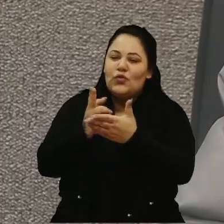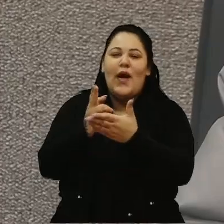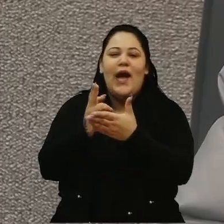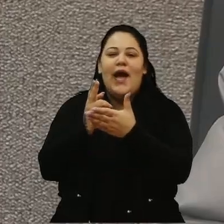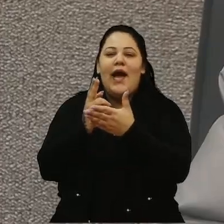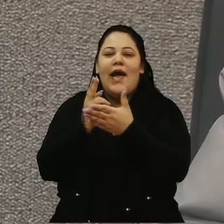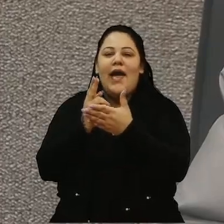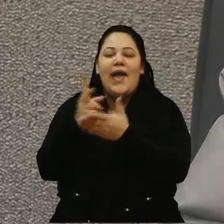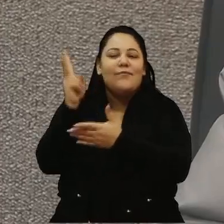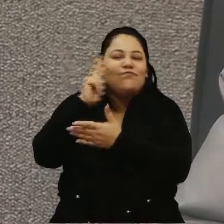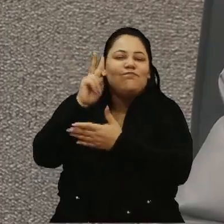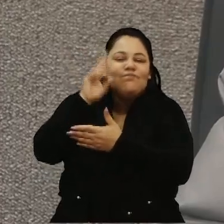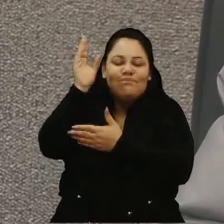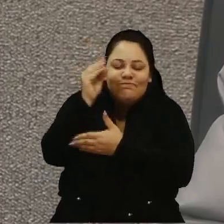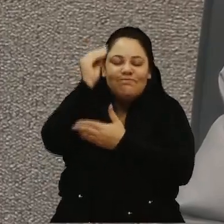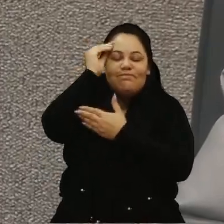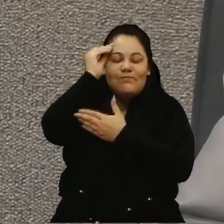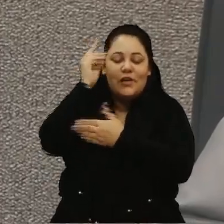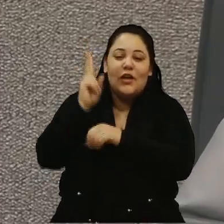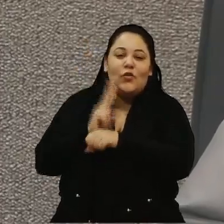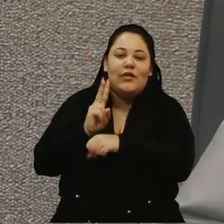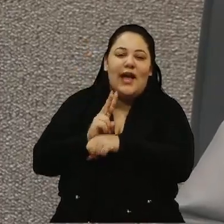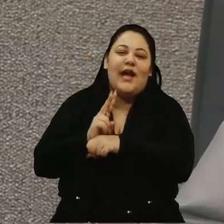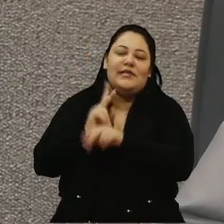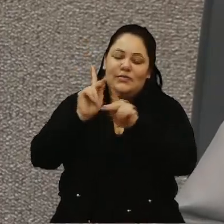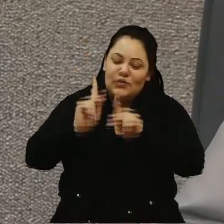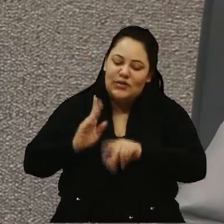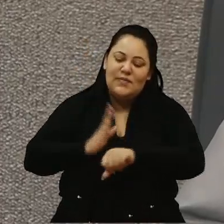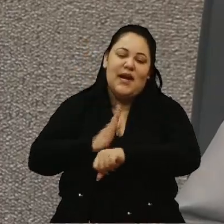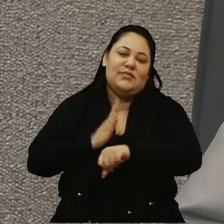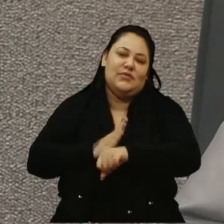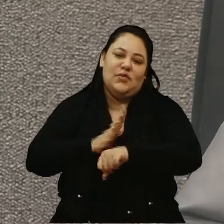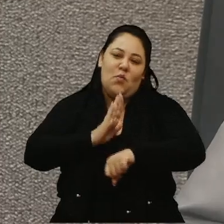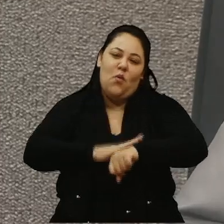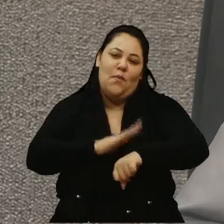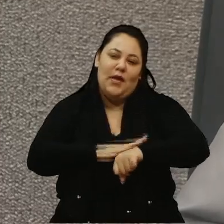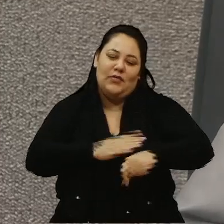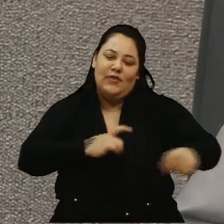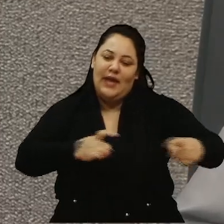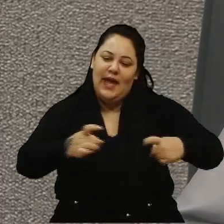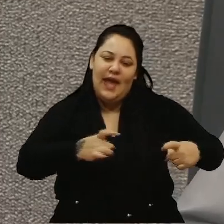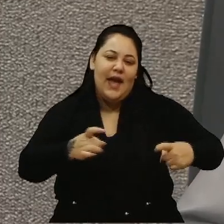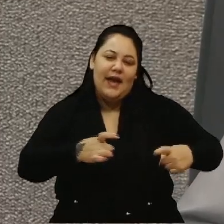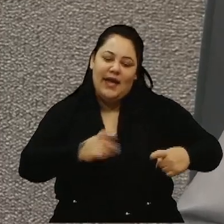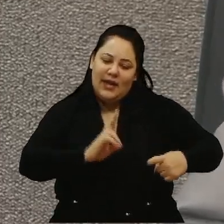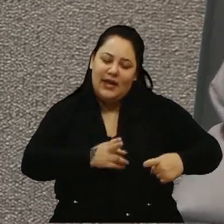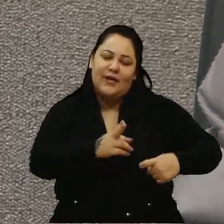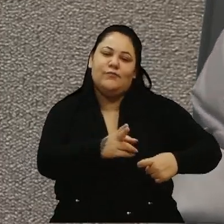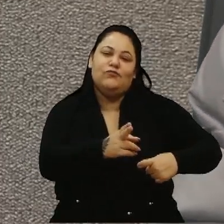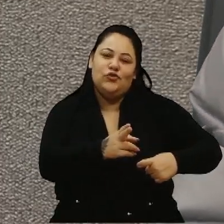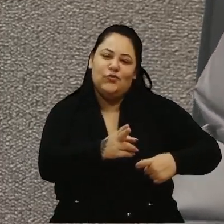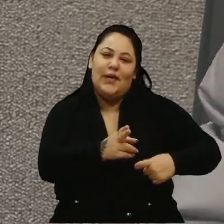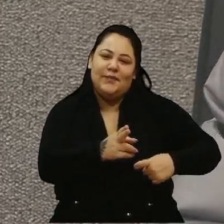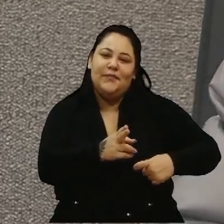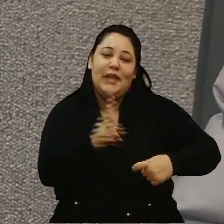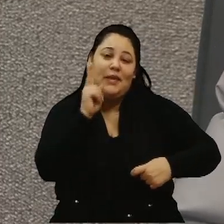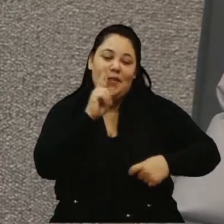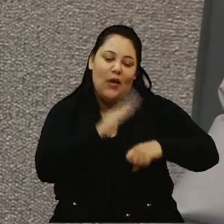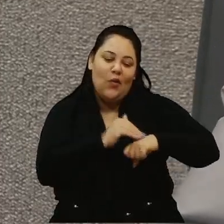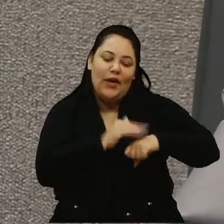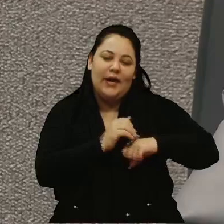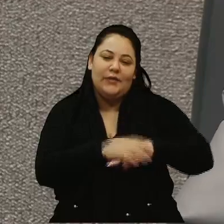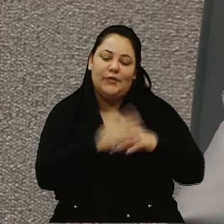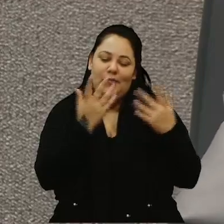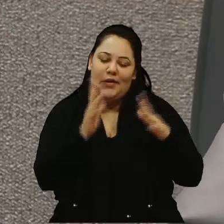preservar a nossa gente que participou desse momento da história. Então, parabenizar, como Vossa Excelência disse, ao nosso Executivo por essa tomada de